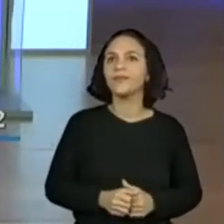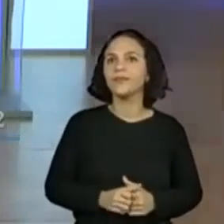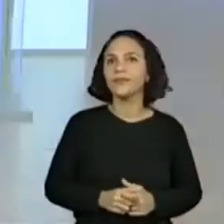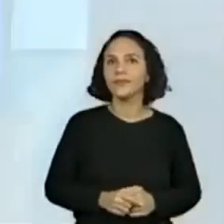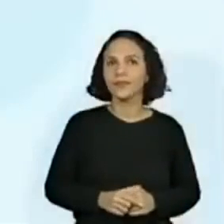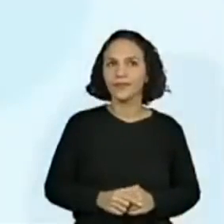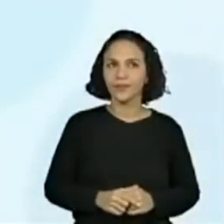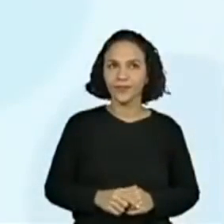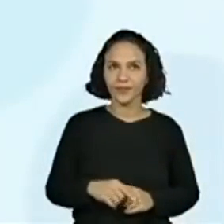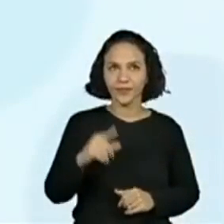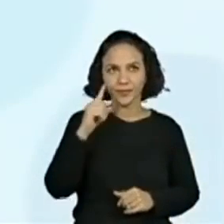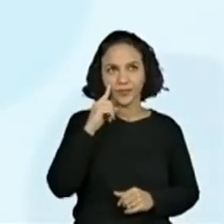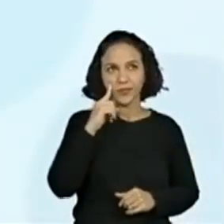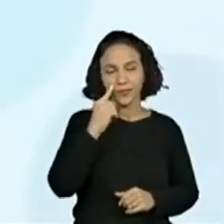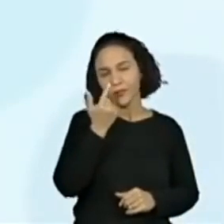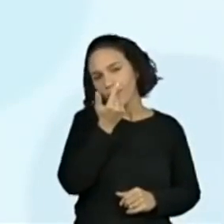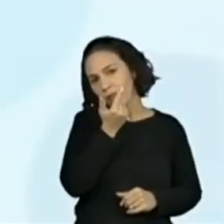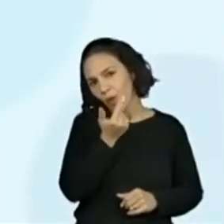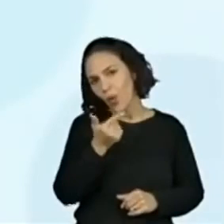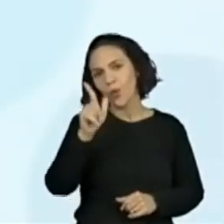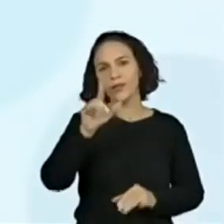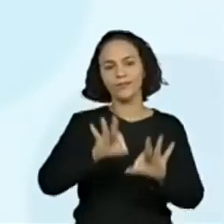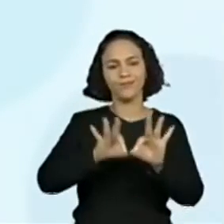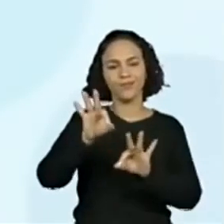eu vou colocar aqui outro plano. Sim.